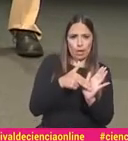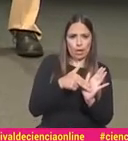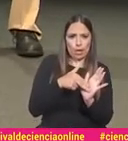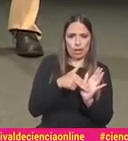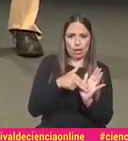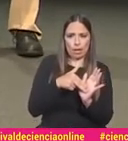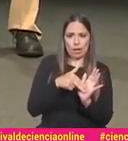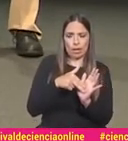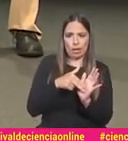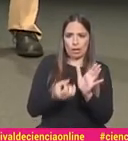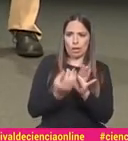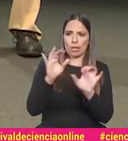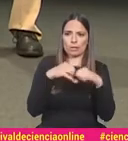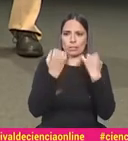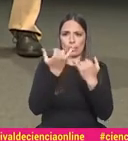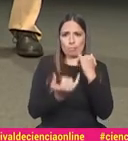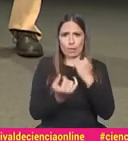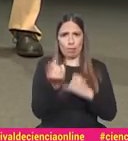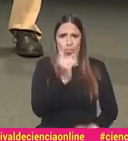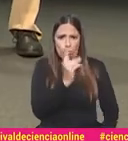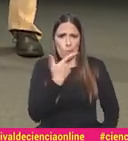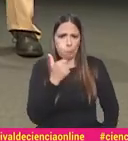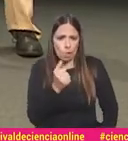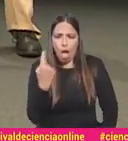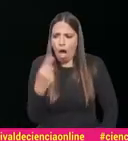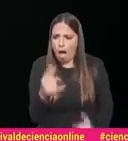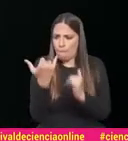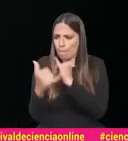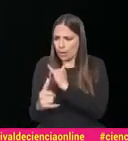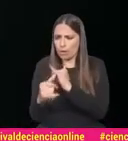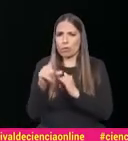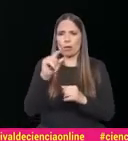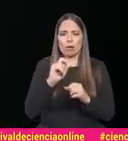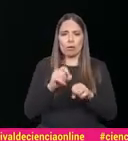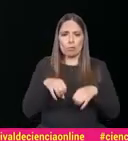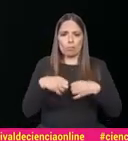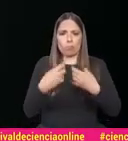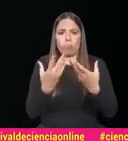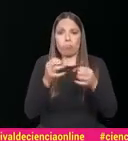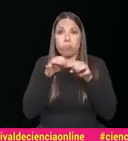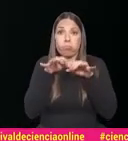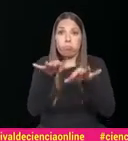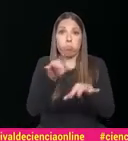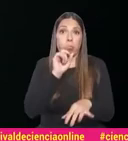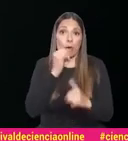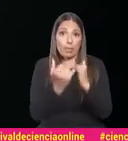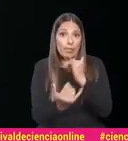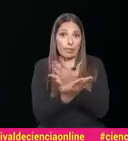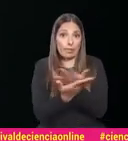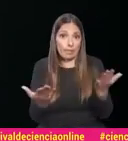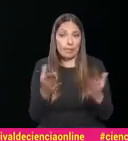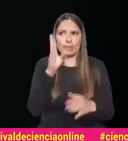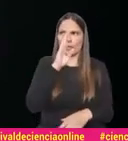podemos conceber uma sociedade sem risco. Nós temos risco e também há o risco da propagação da pandemia, mas também sabemos que é com